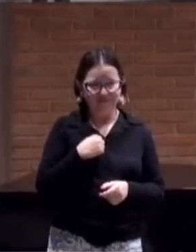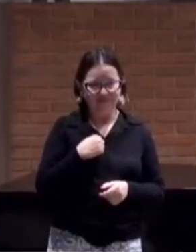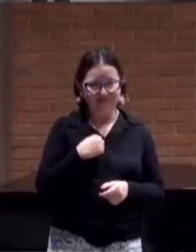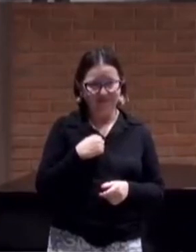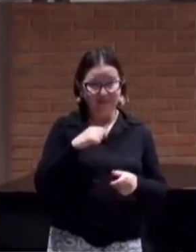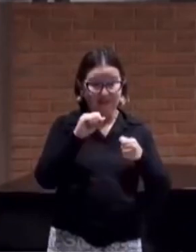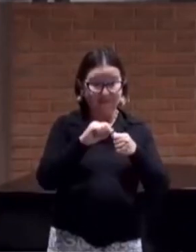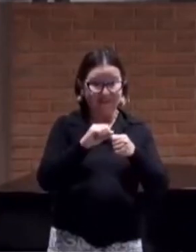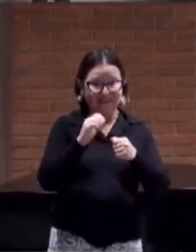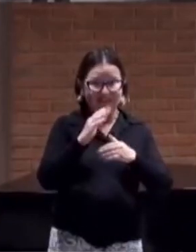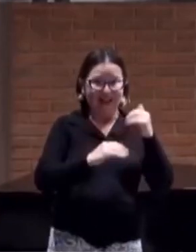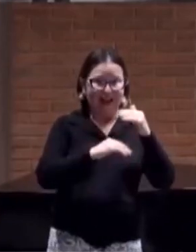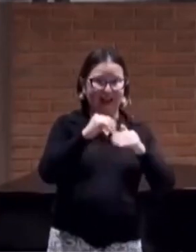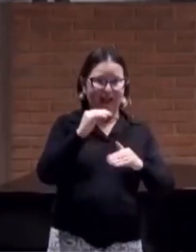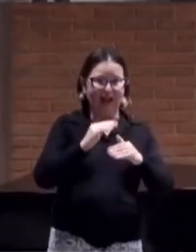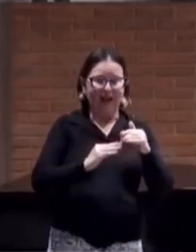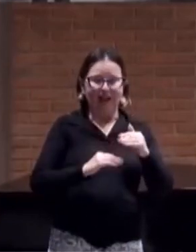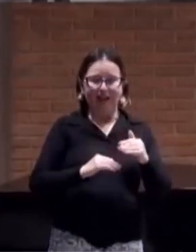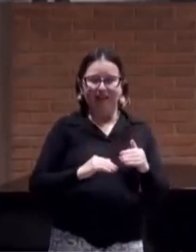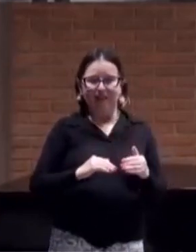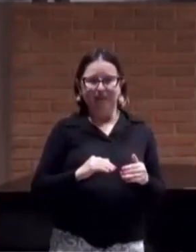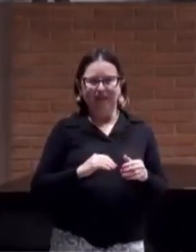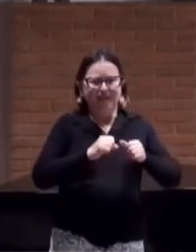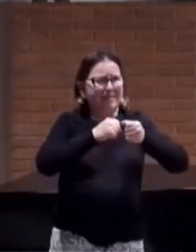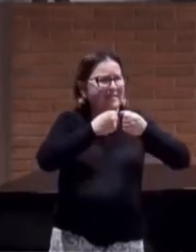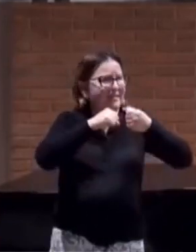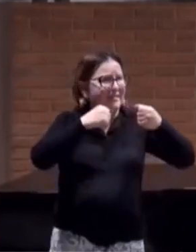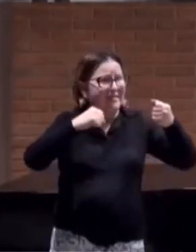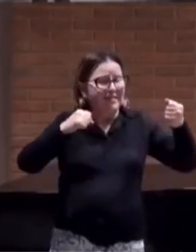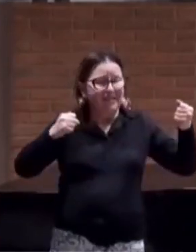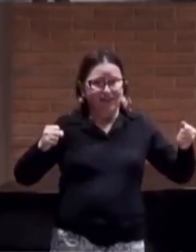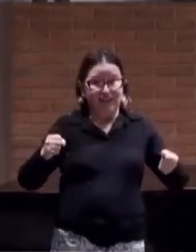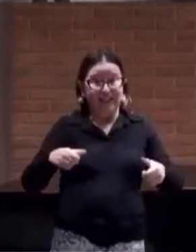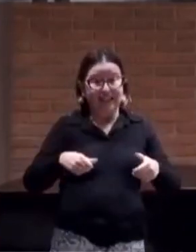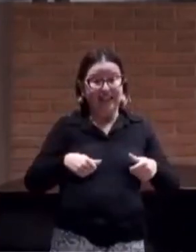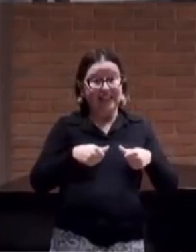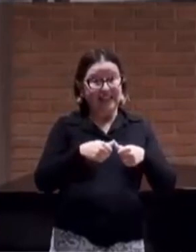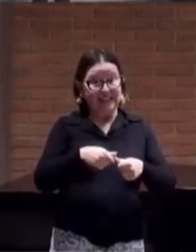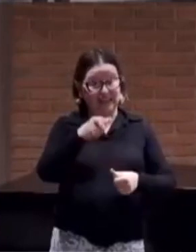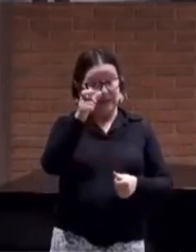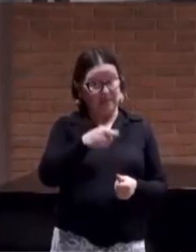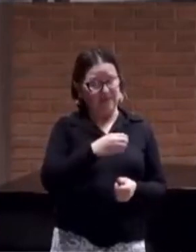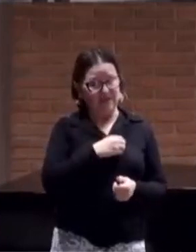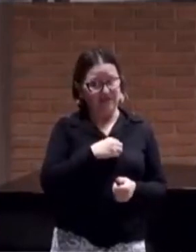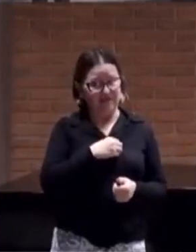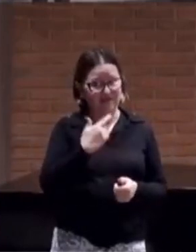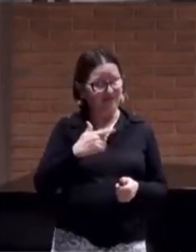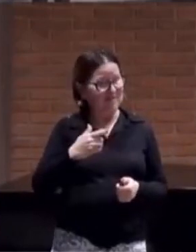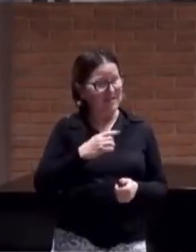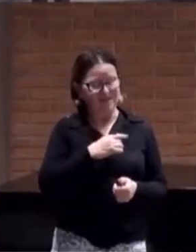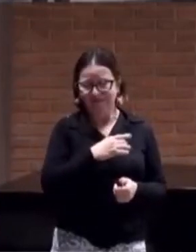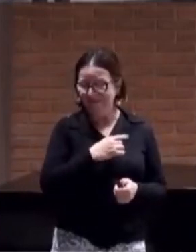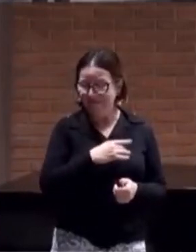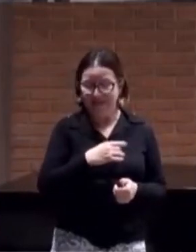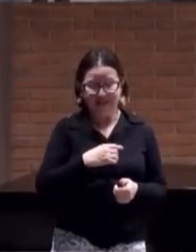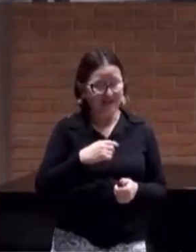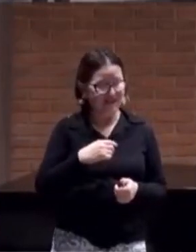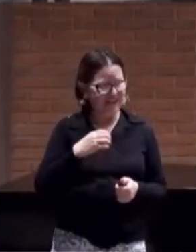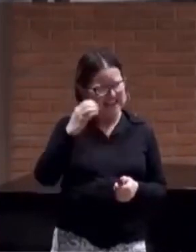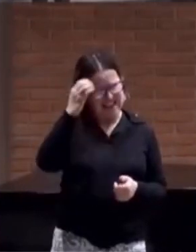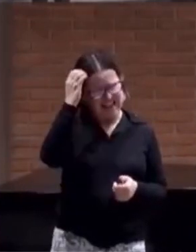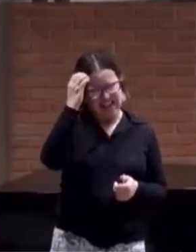realizar uma obra de tal forma que esse pecador não tenha nem mais medo, nem culpa, nem vergonha.